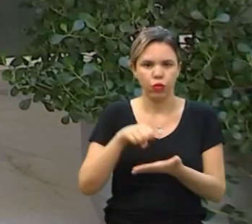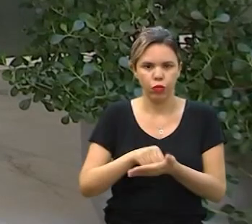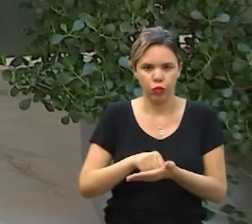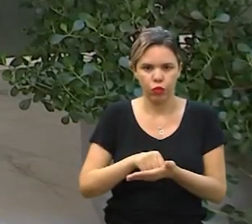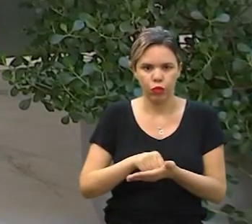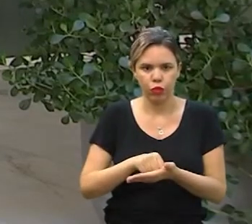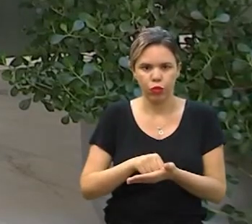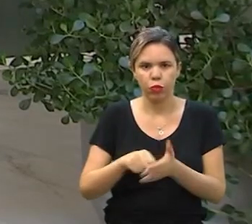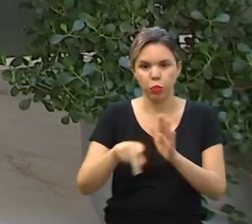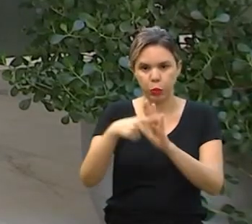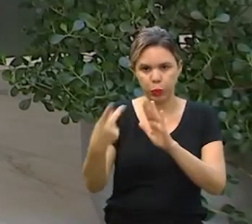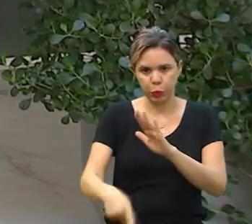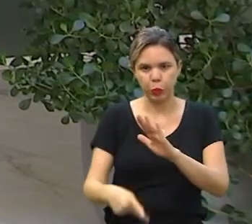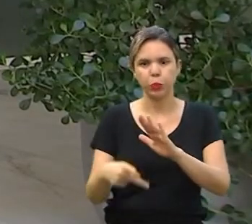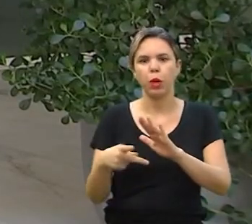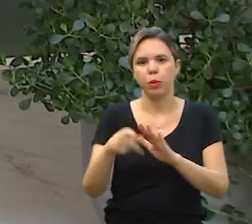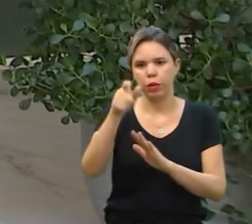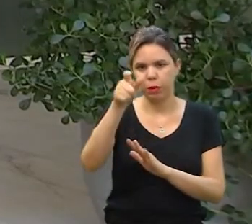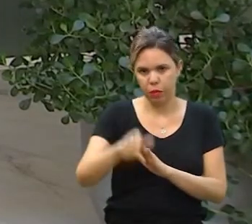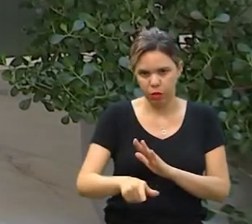credenciamento no ambiente exclusivo.